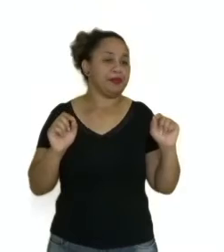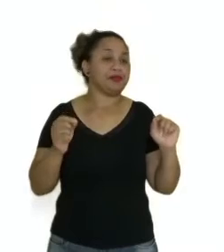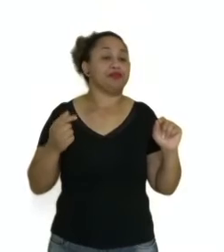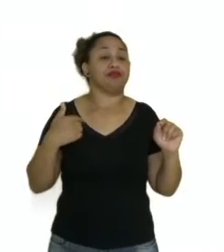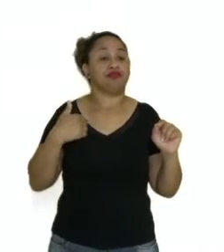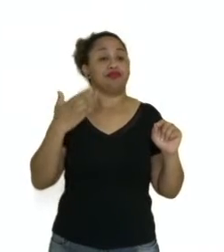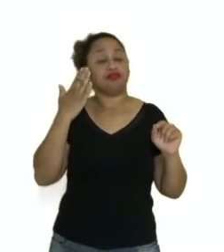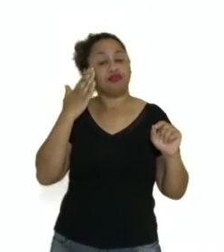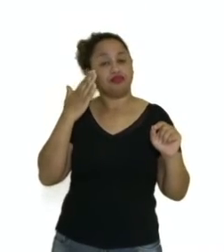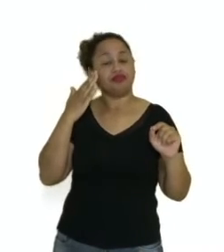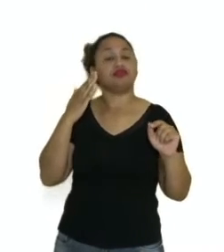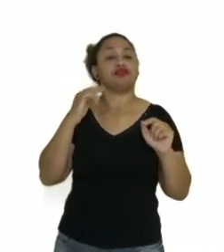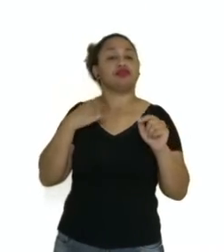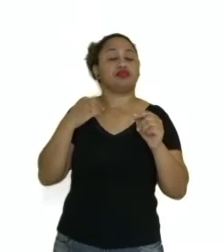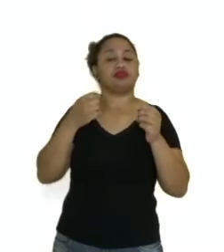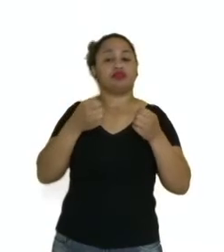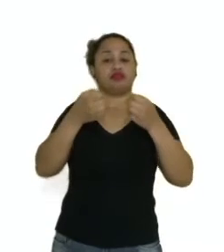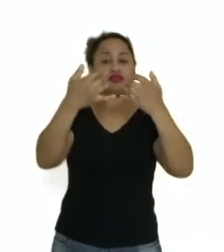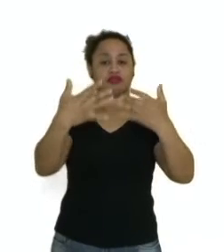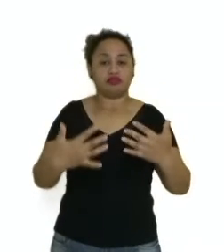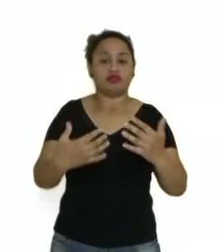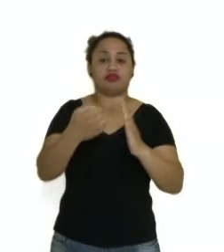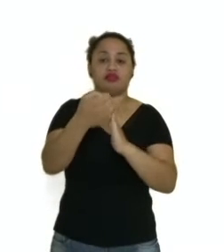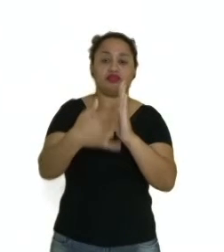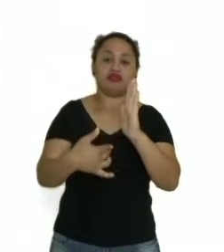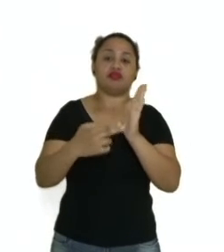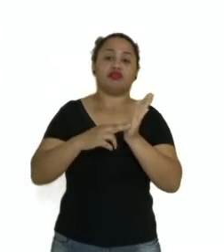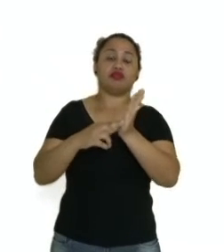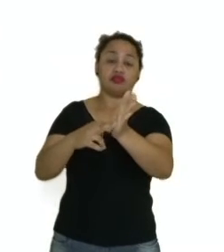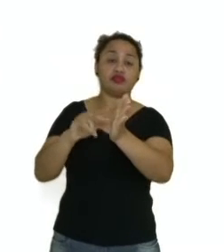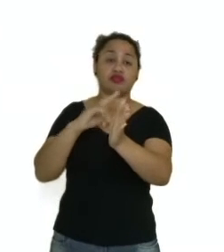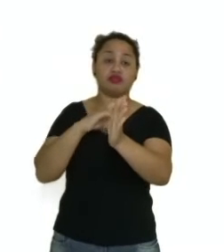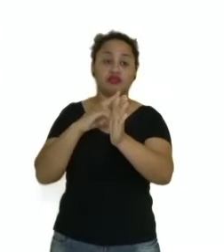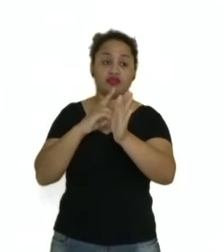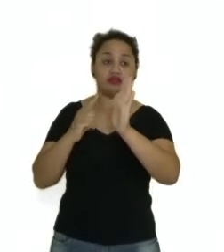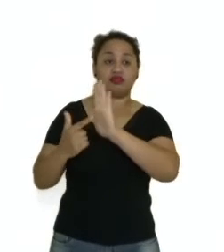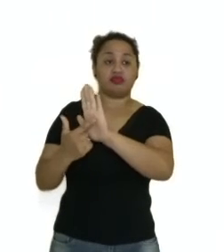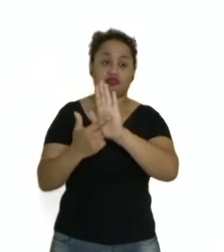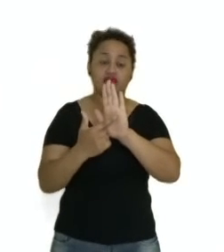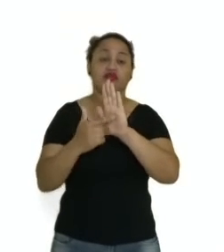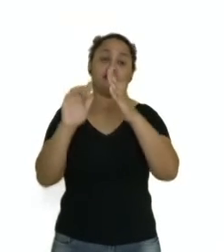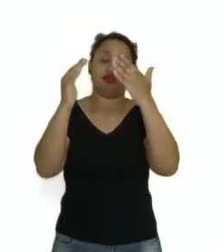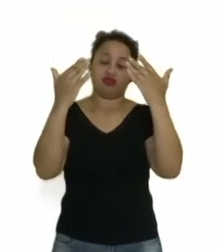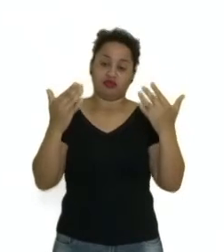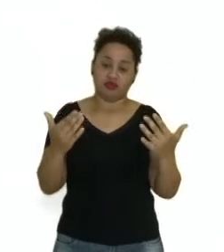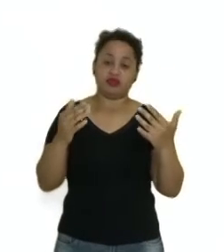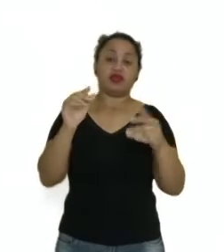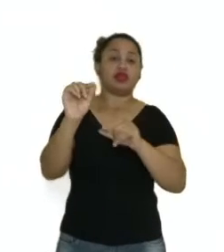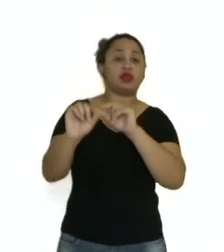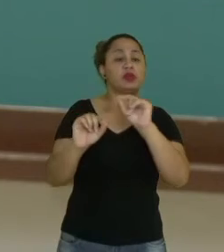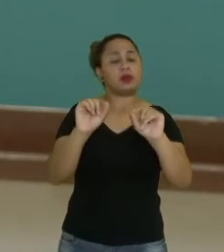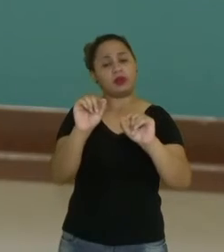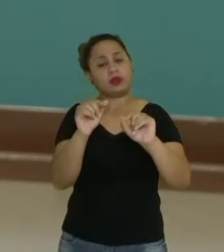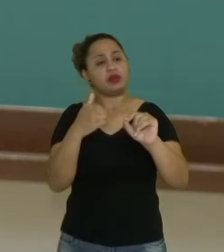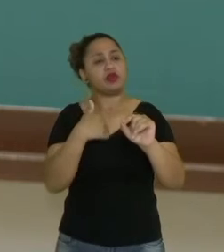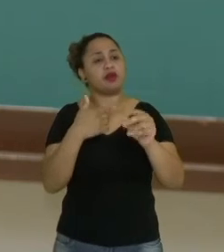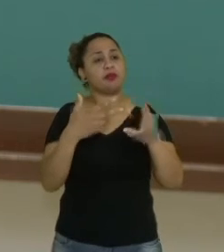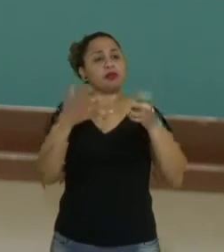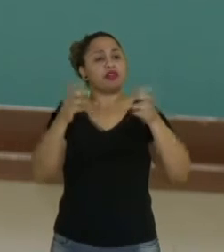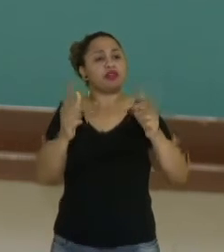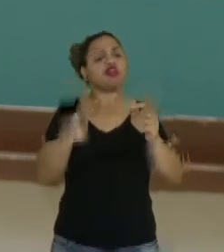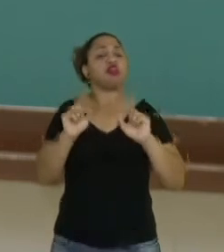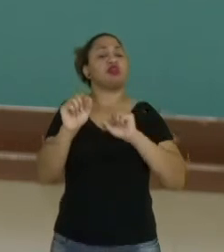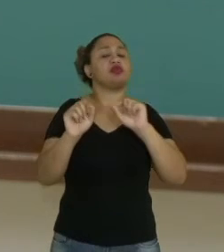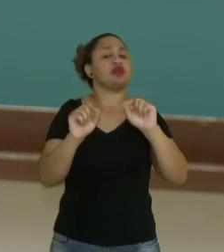Sabendo que no desenvolvimento da carta ocorre uma exposição e uma análise para o interlocutor, identifique